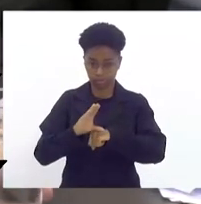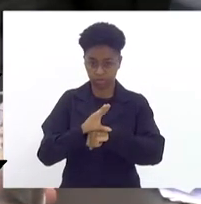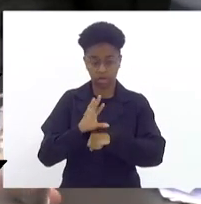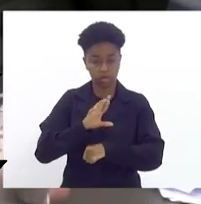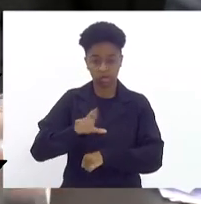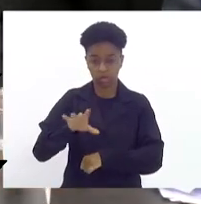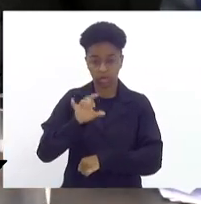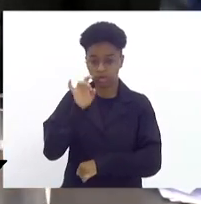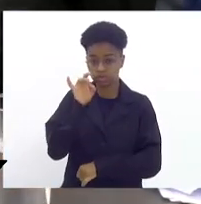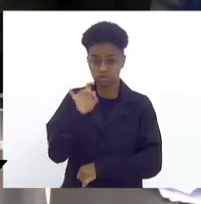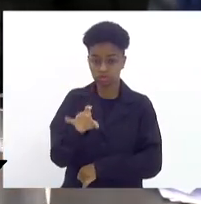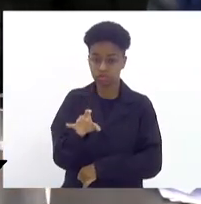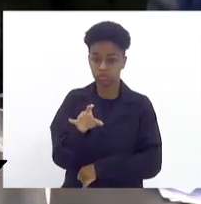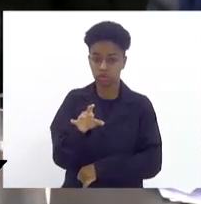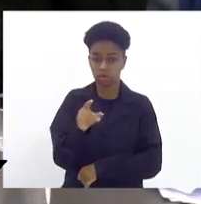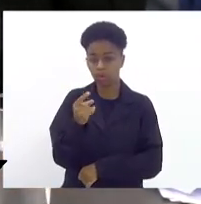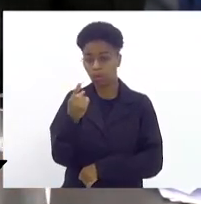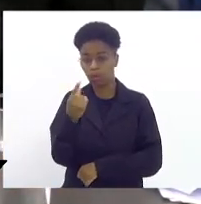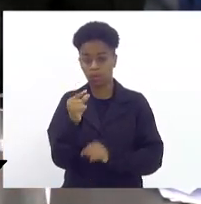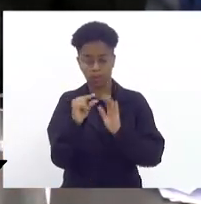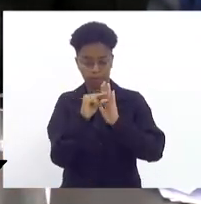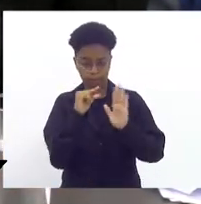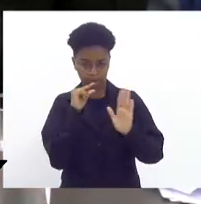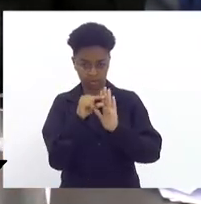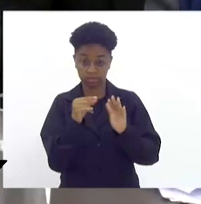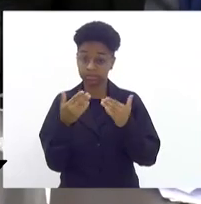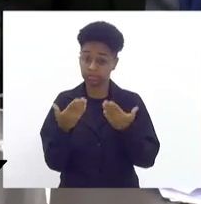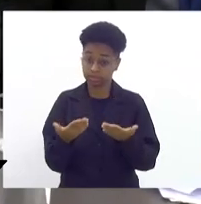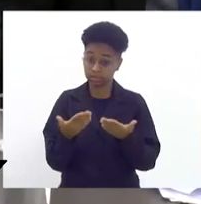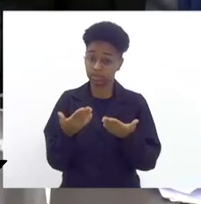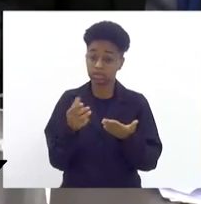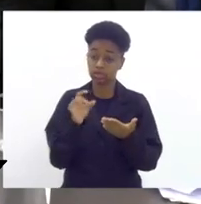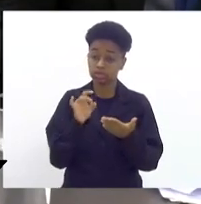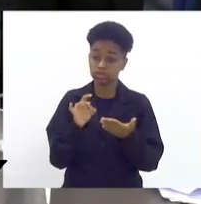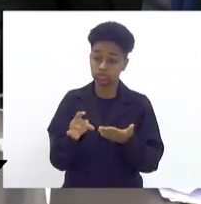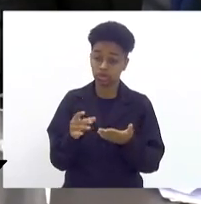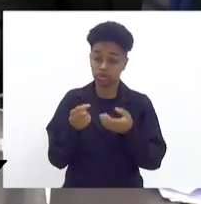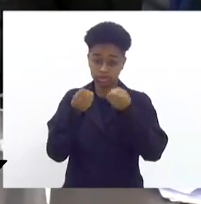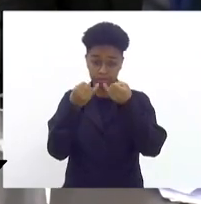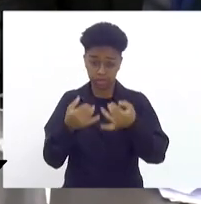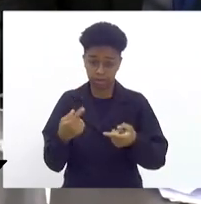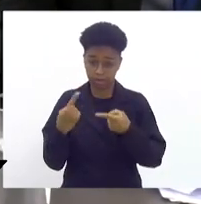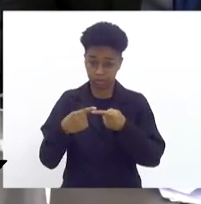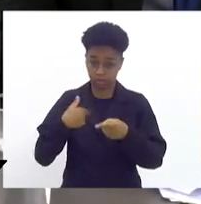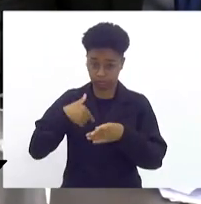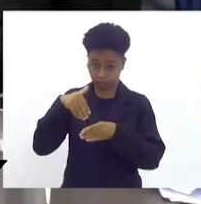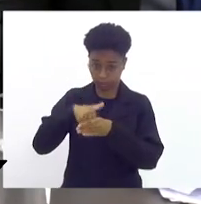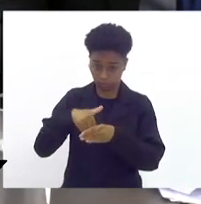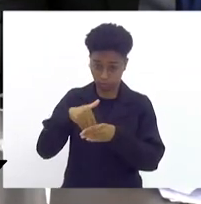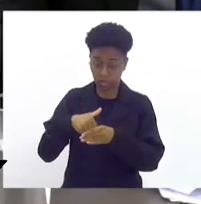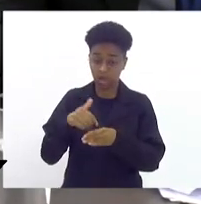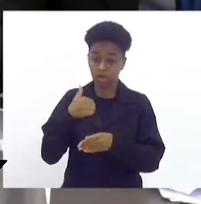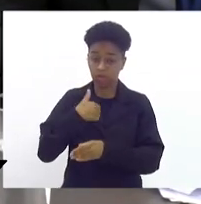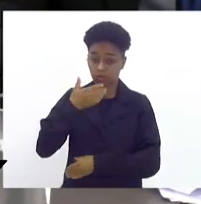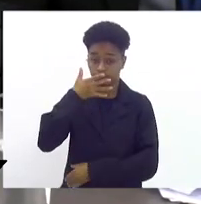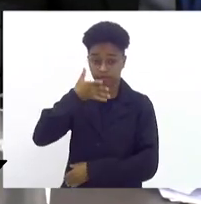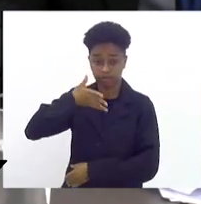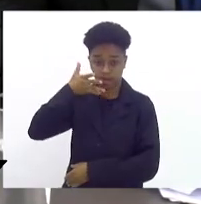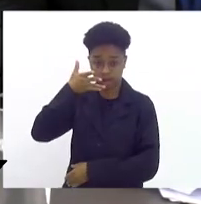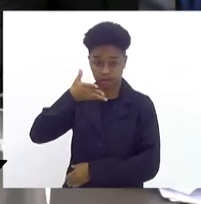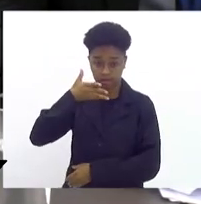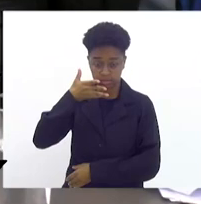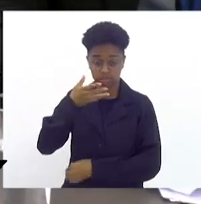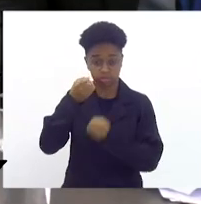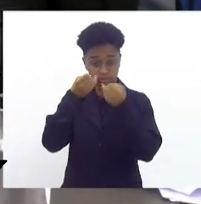apenas partes de seus dispositivos. Então, apenas por dever de justificativa de meu voto, eu estou fazendo uso da palavra